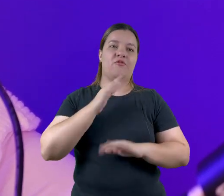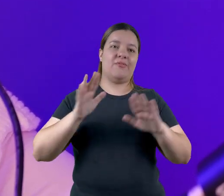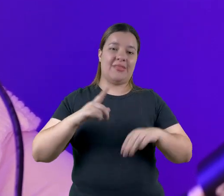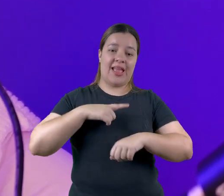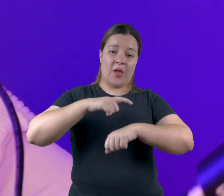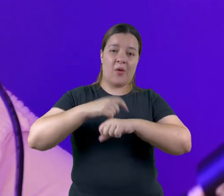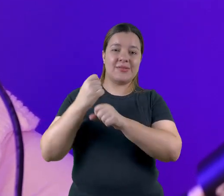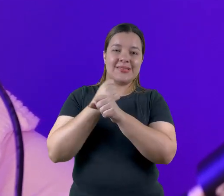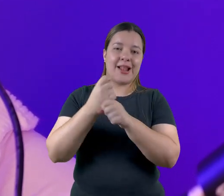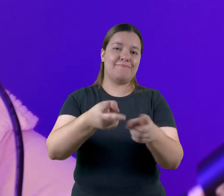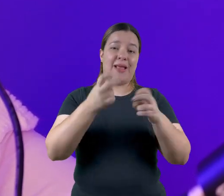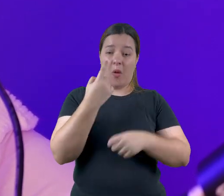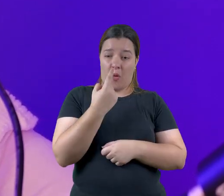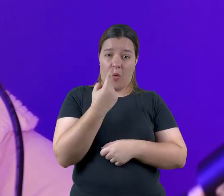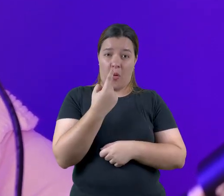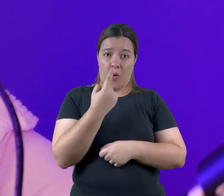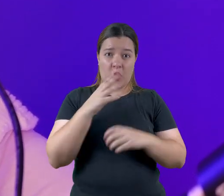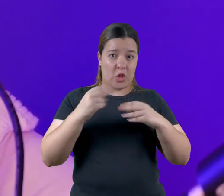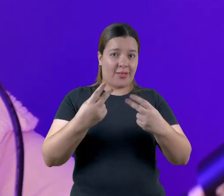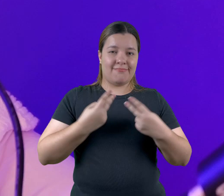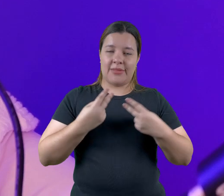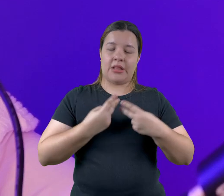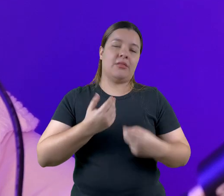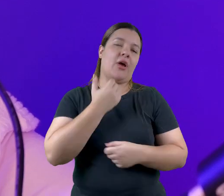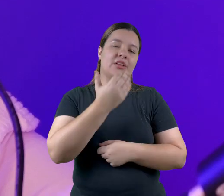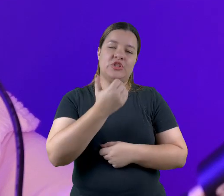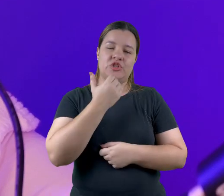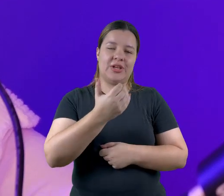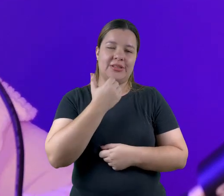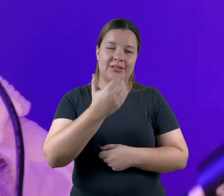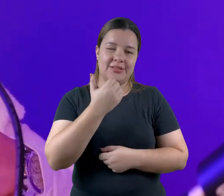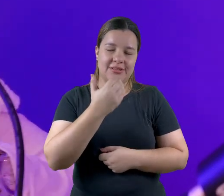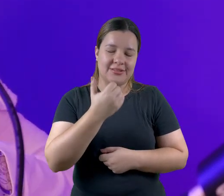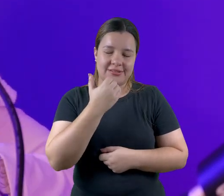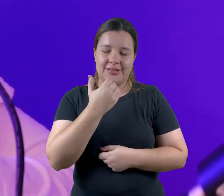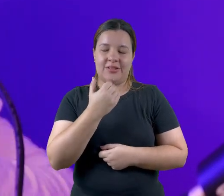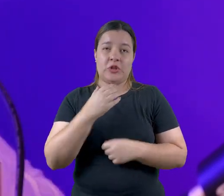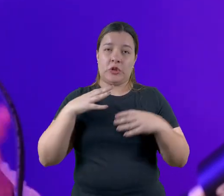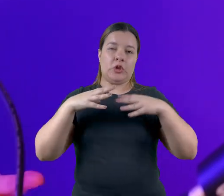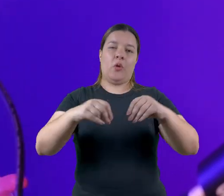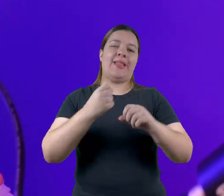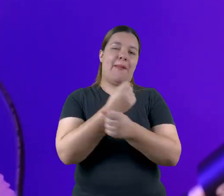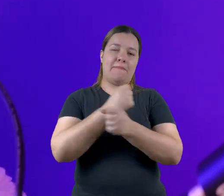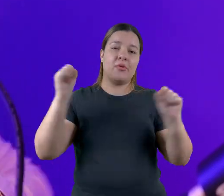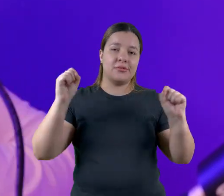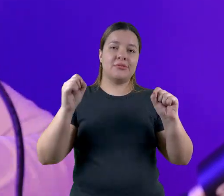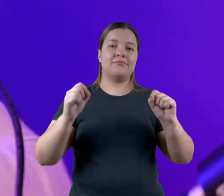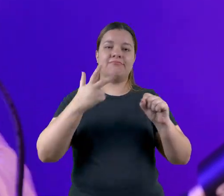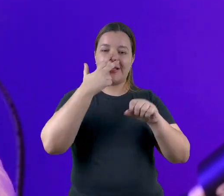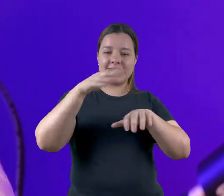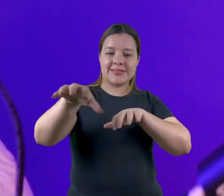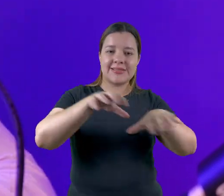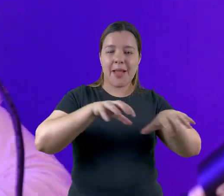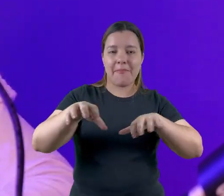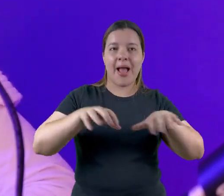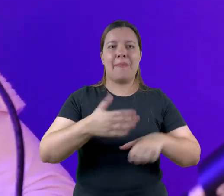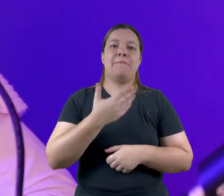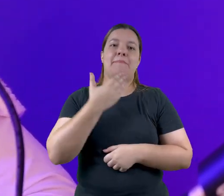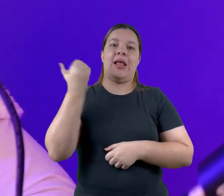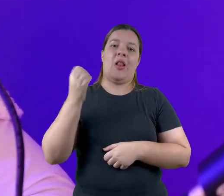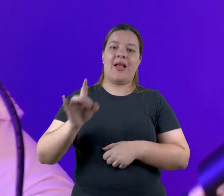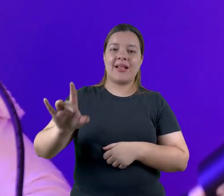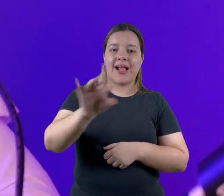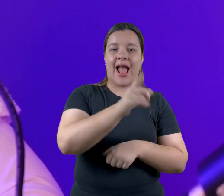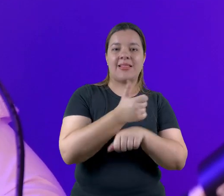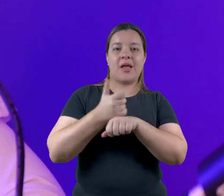trazendo aí com o decorrer dos anos né então eh eh não deixando essa essa coisa muito generalista né especializando mais porque eu acho que